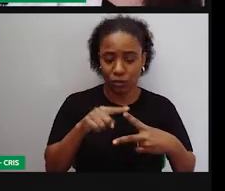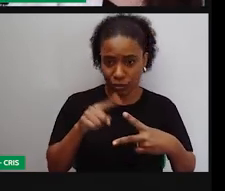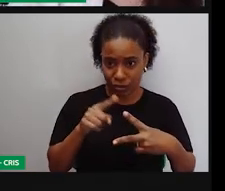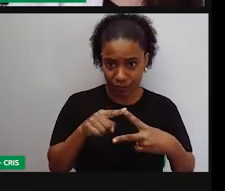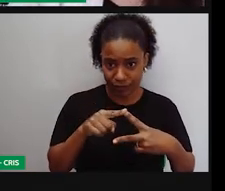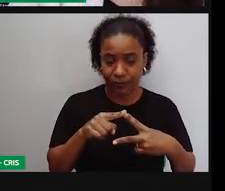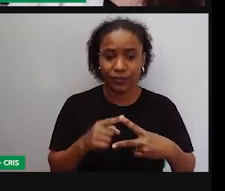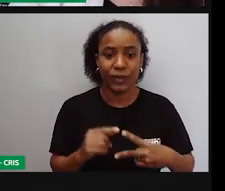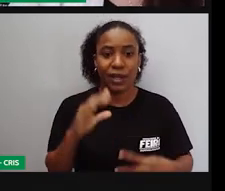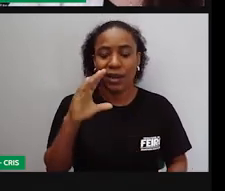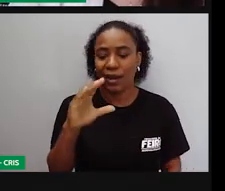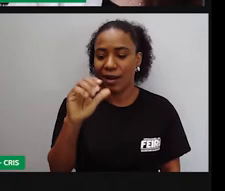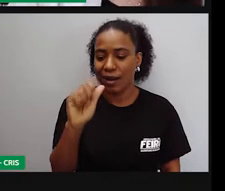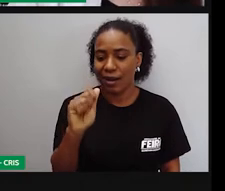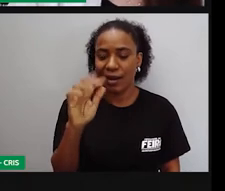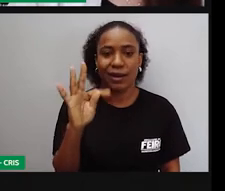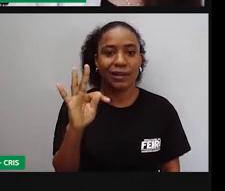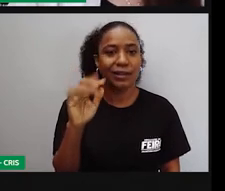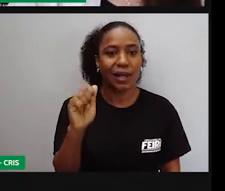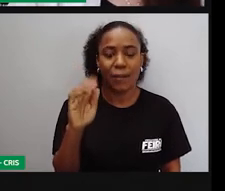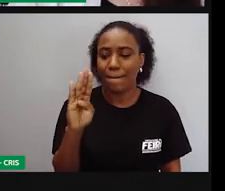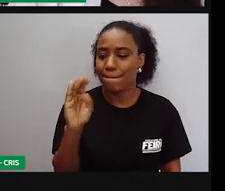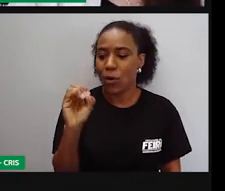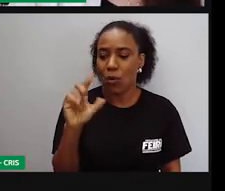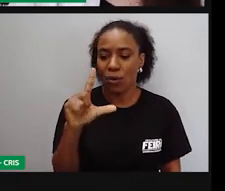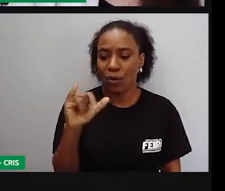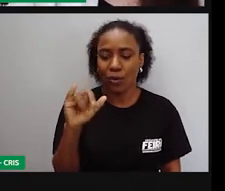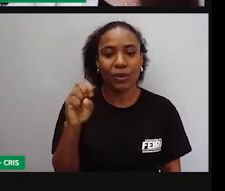que produz a energia, e temos o